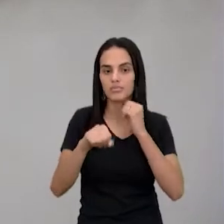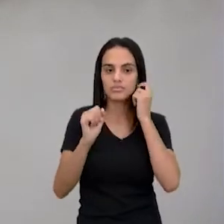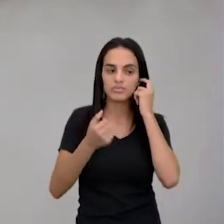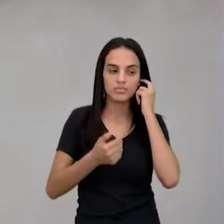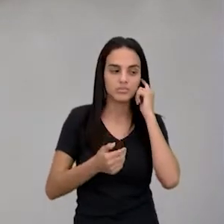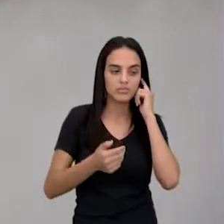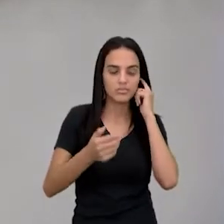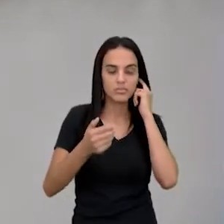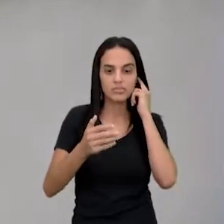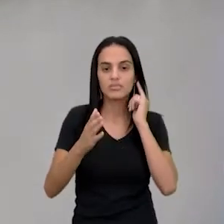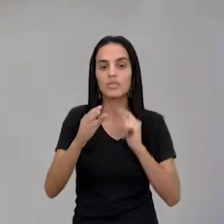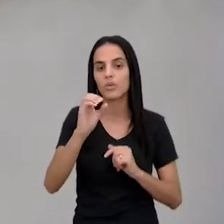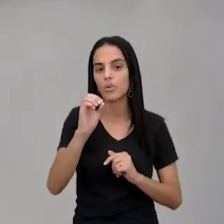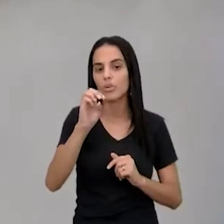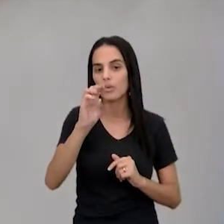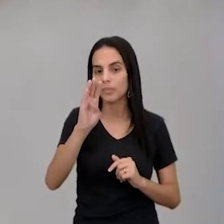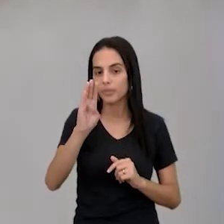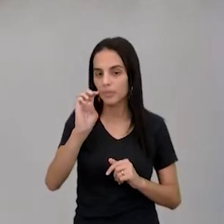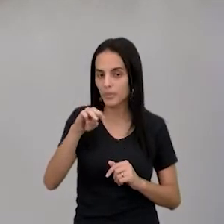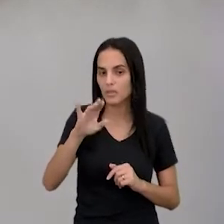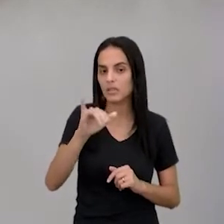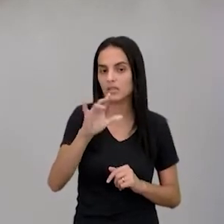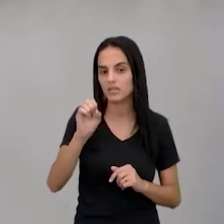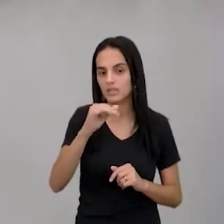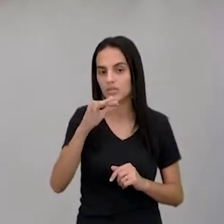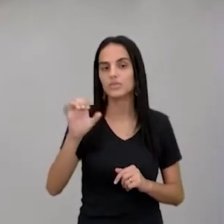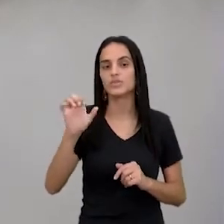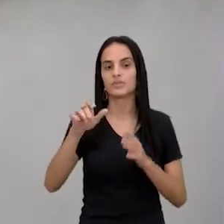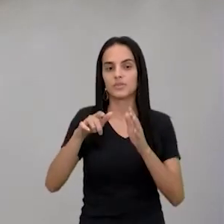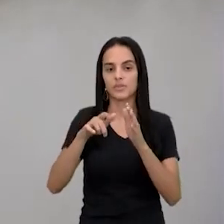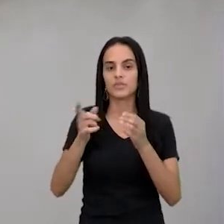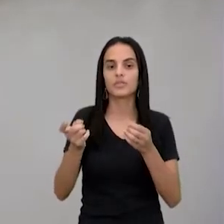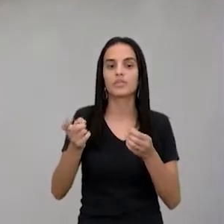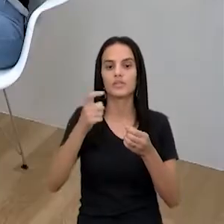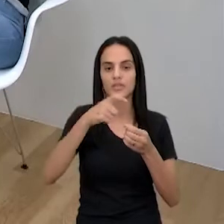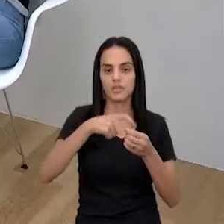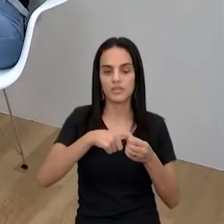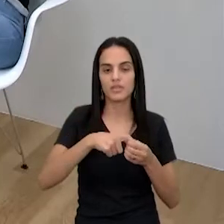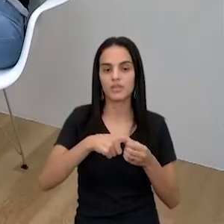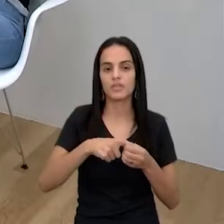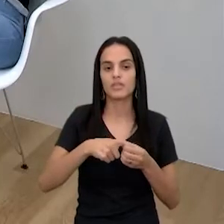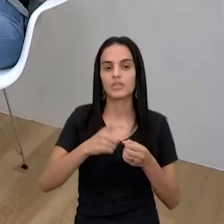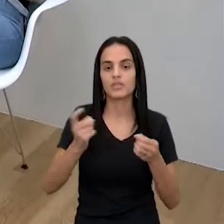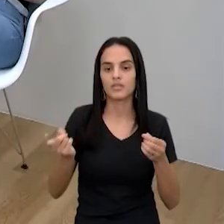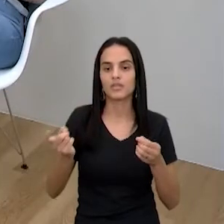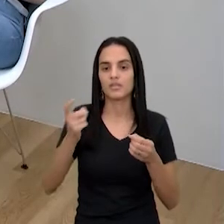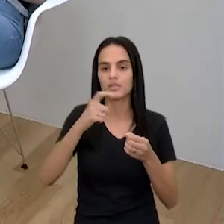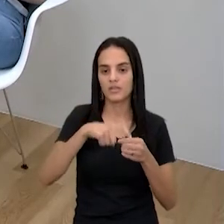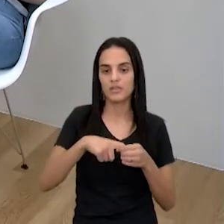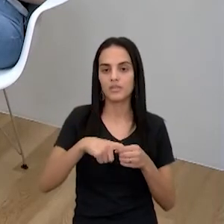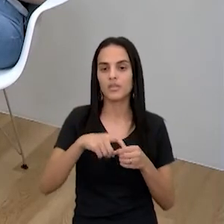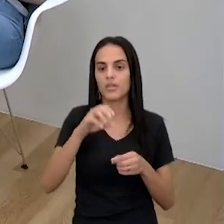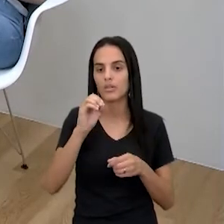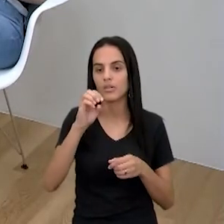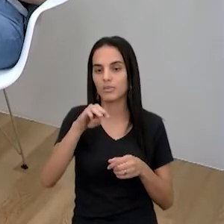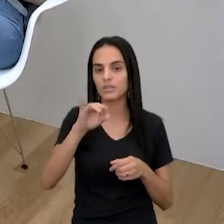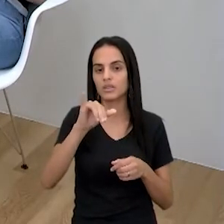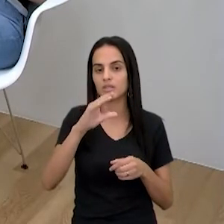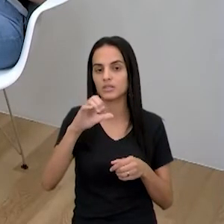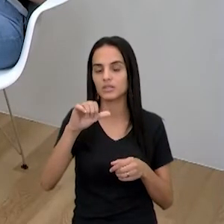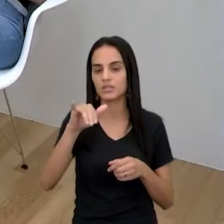viagens oceânicas. Né? E aí, sempre os aluninhos me perguntavam por que o pessoal era louco por sal. Pelas